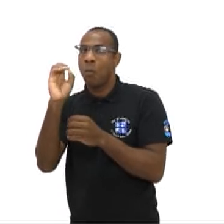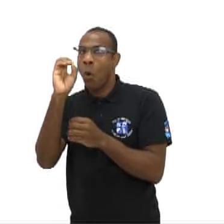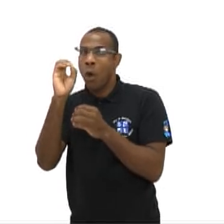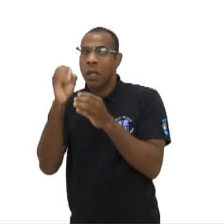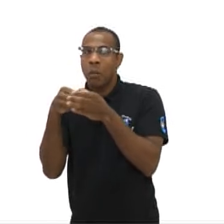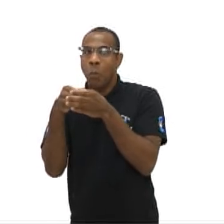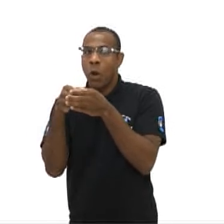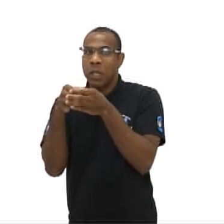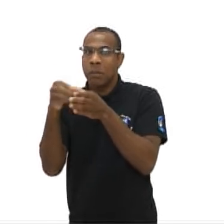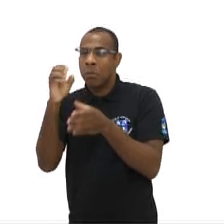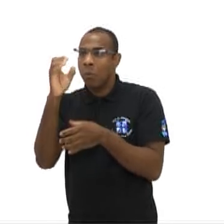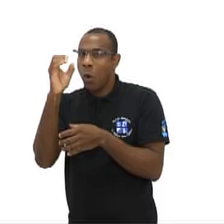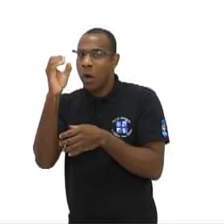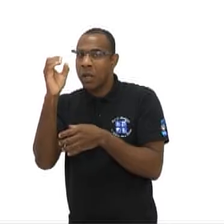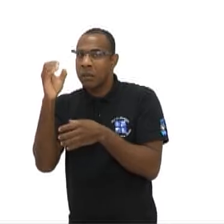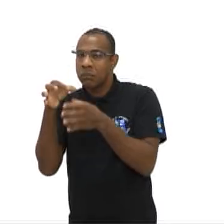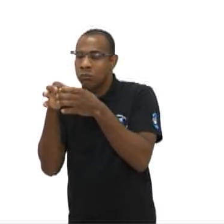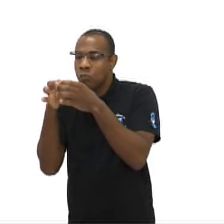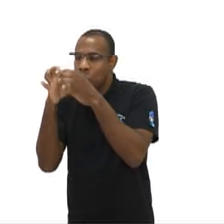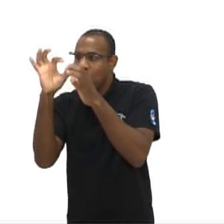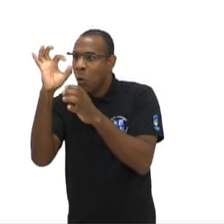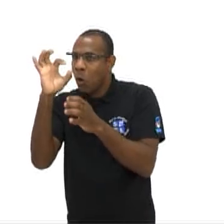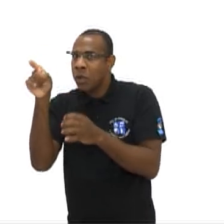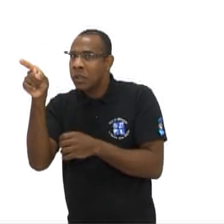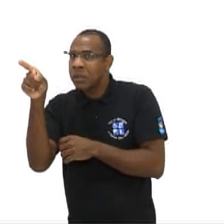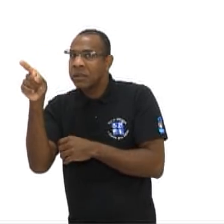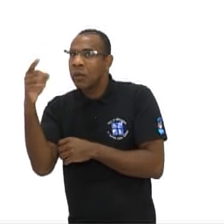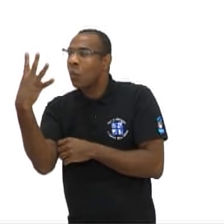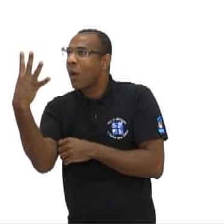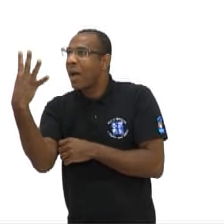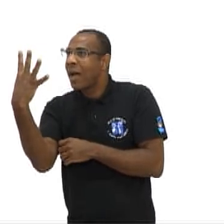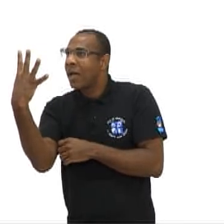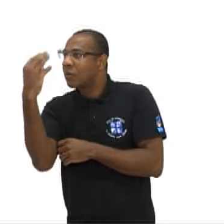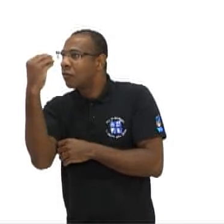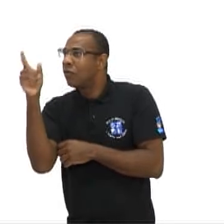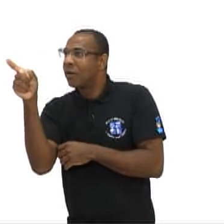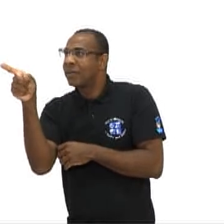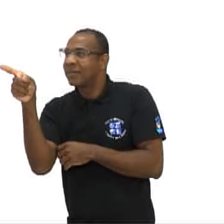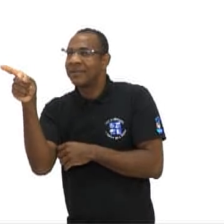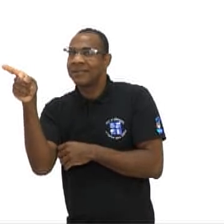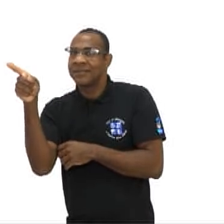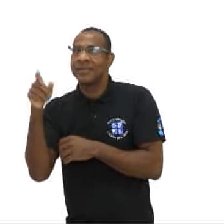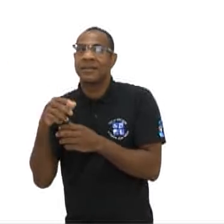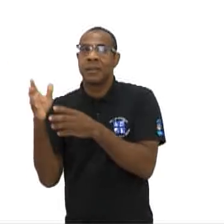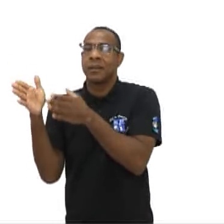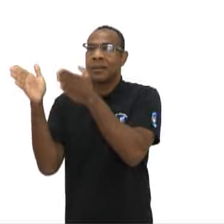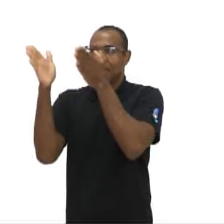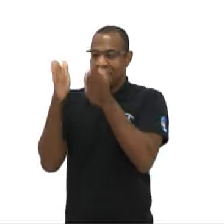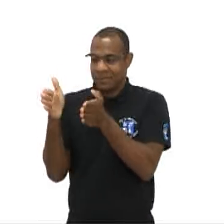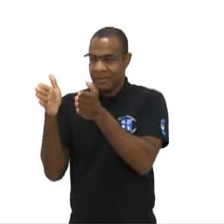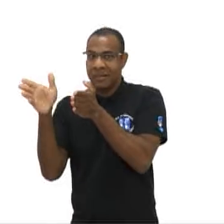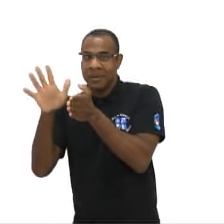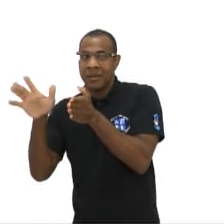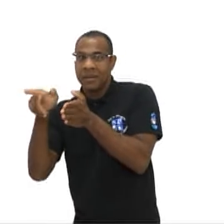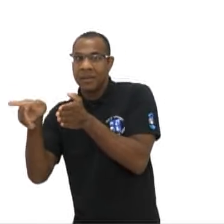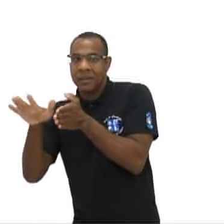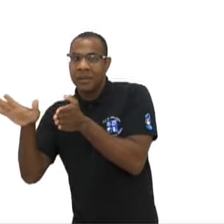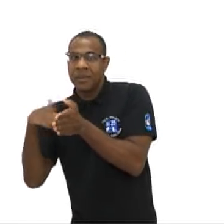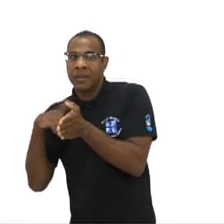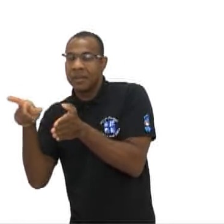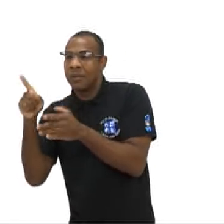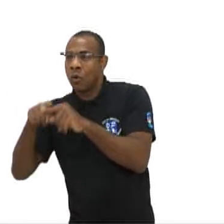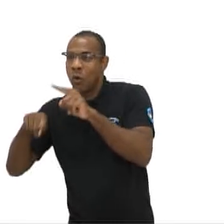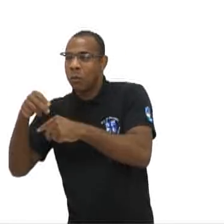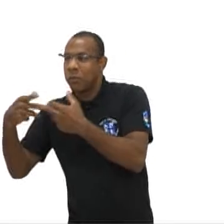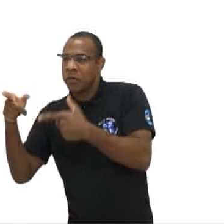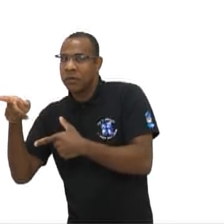e percebo que dessa vez você vai estar tendo ali 4 imagens na observação. E percebam que aqui, ó, eu estou tendo um